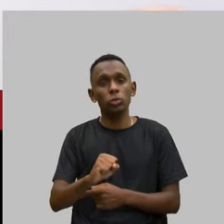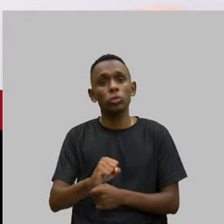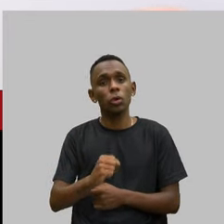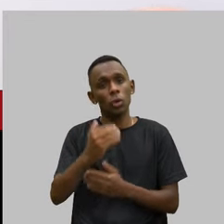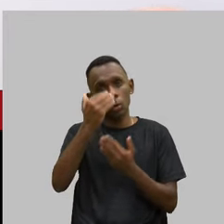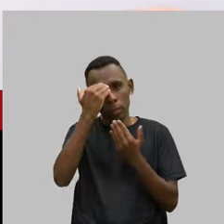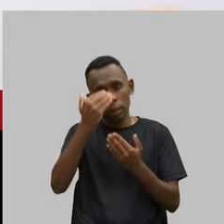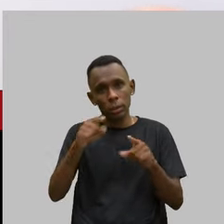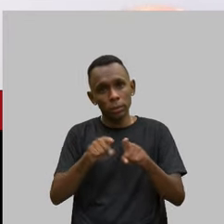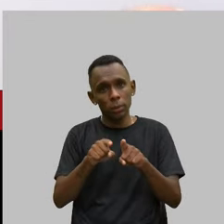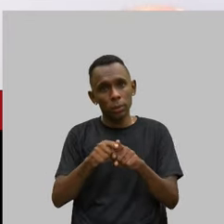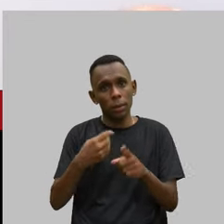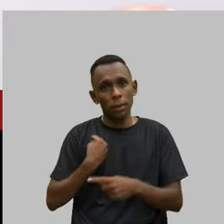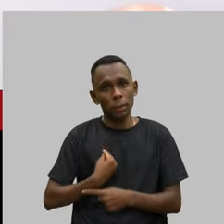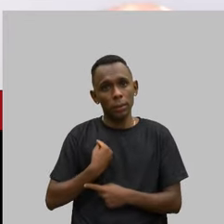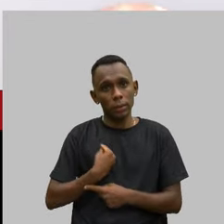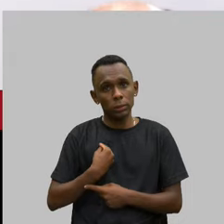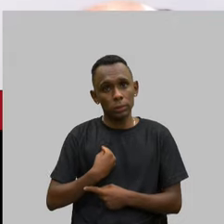da